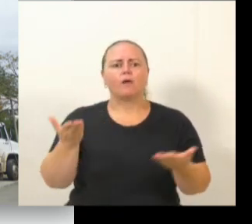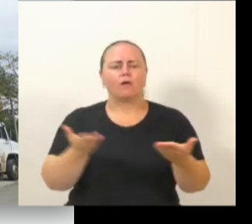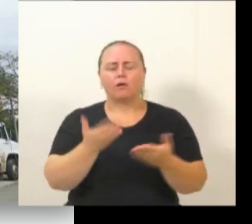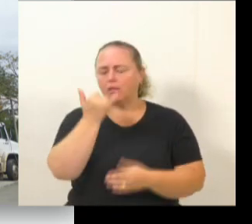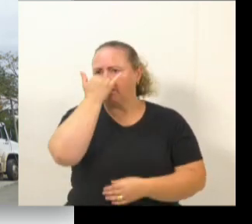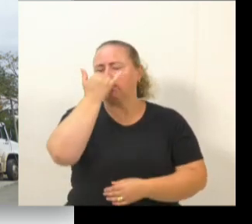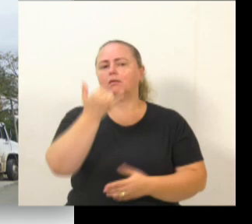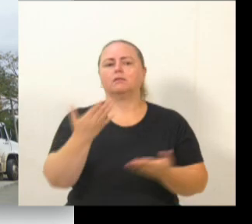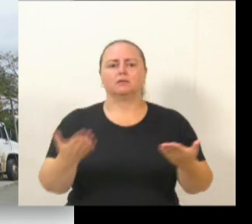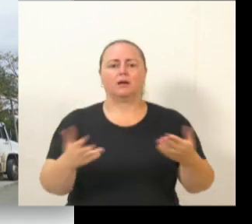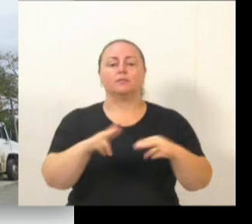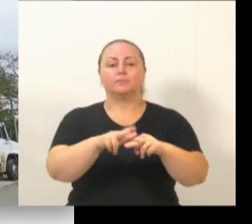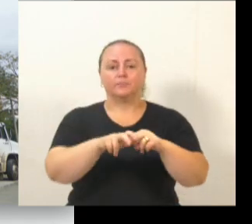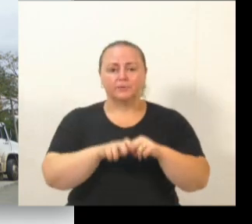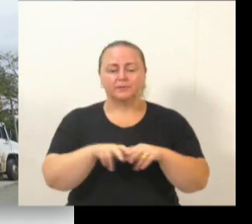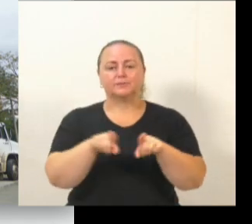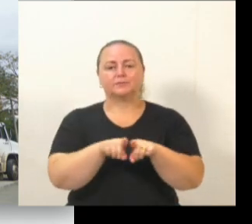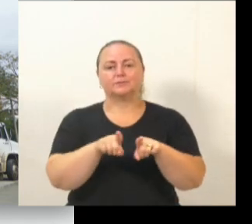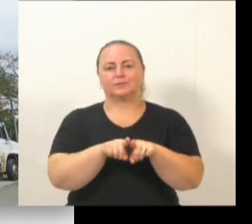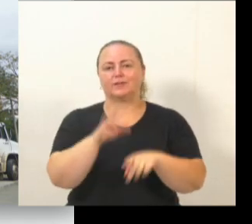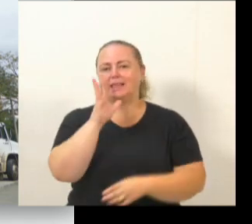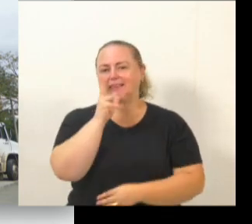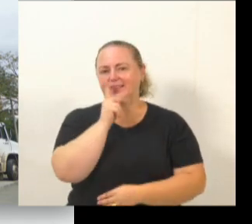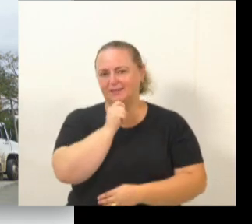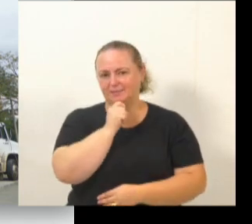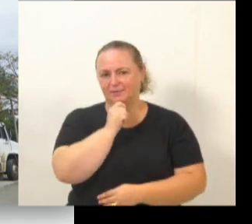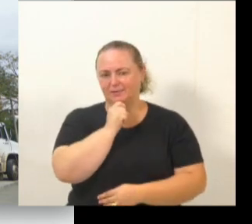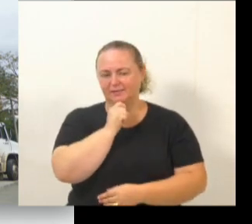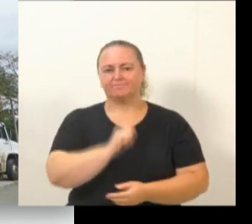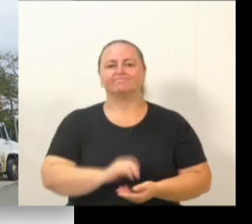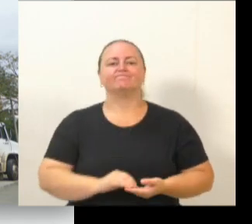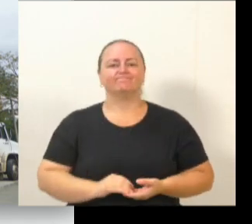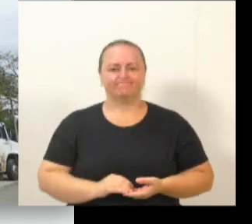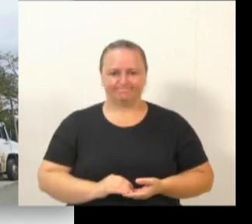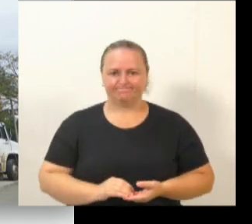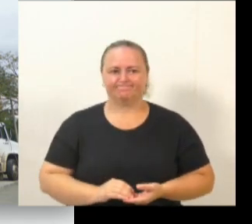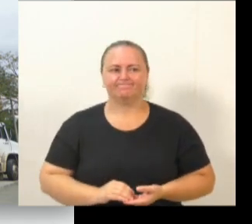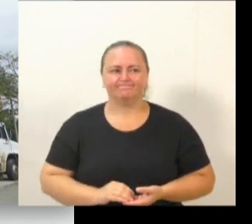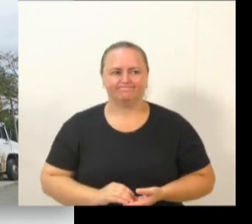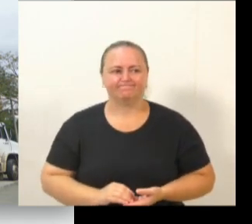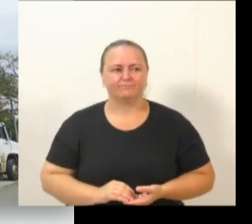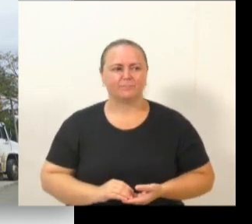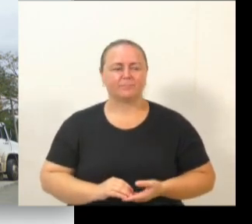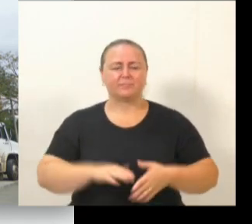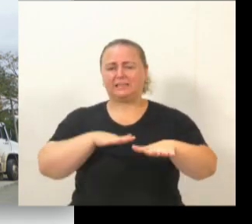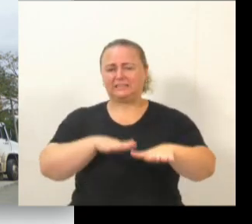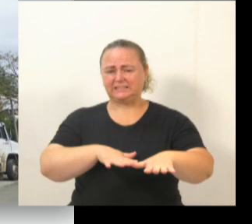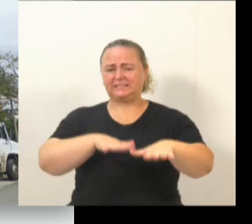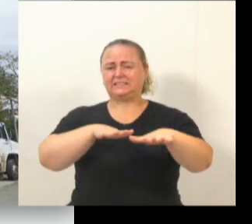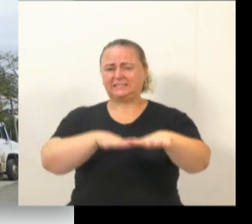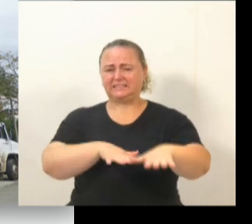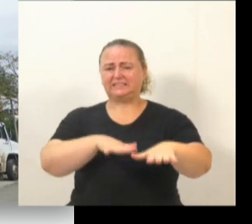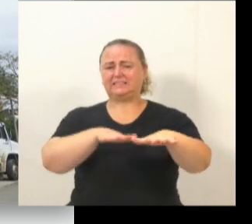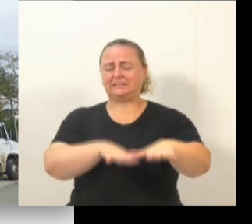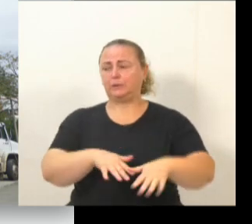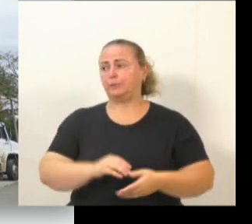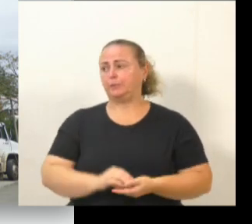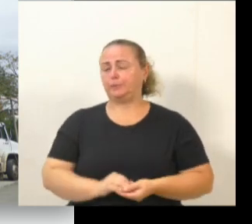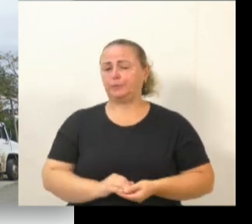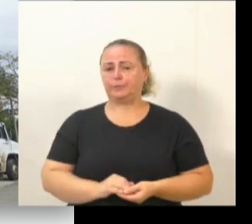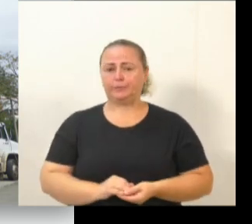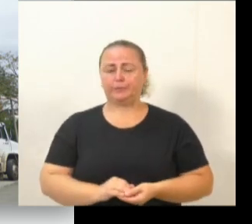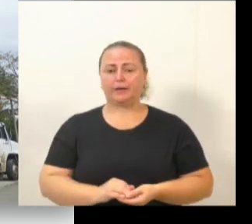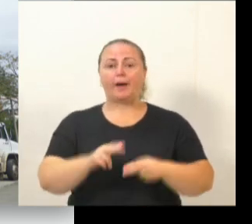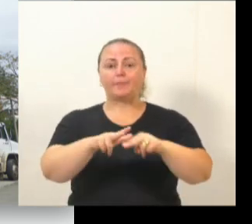obra demorar um pouco a mais, o transtorno no trânsito, ele, com certeza, se multiplica. E a gente tem buscado muitas alternativas